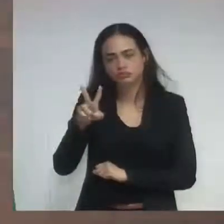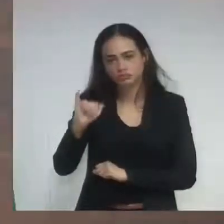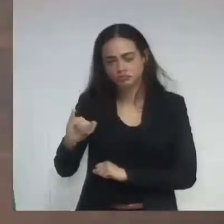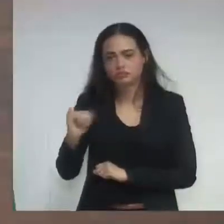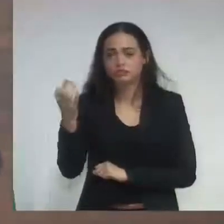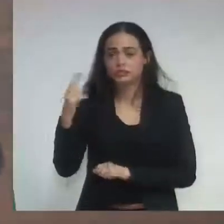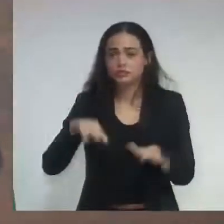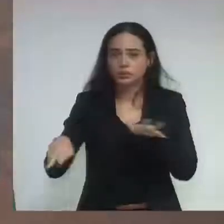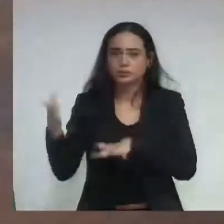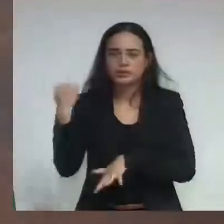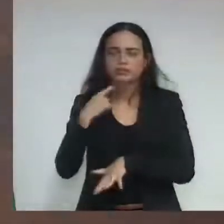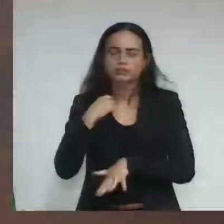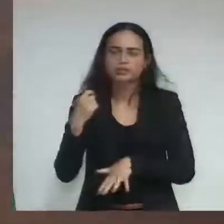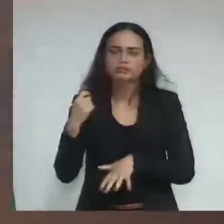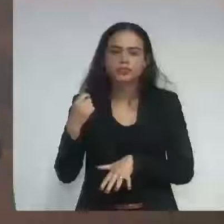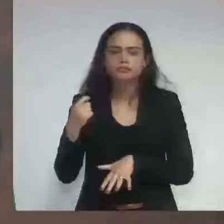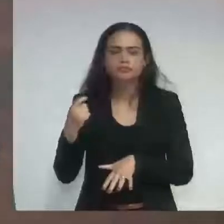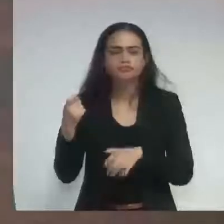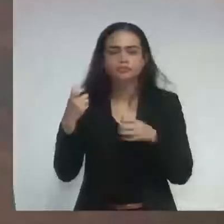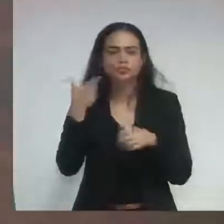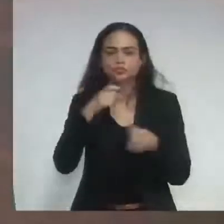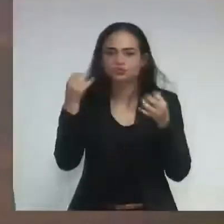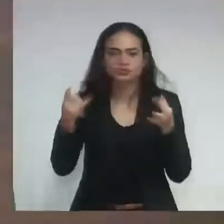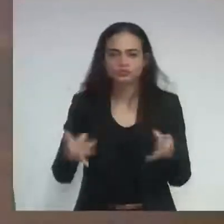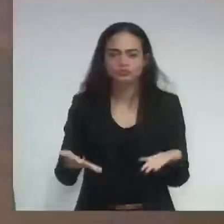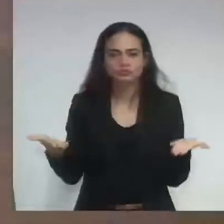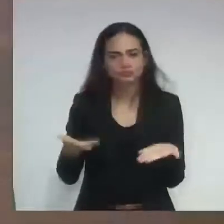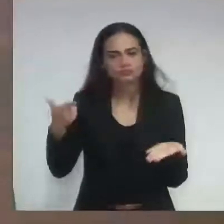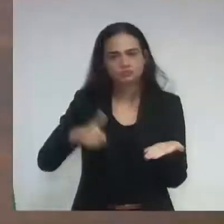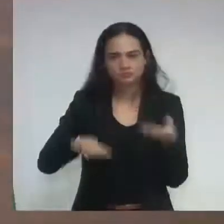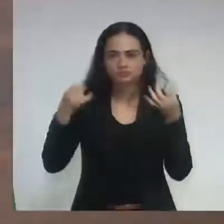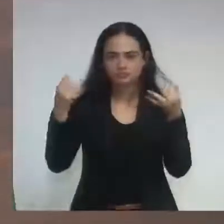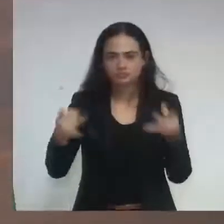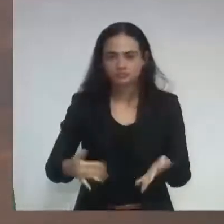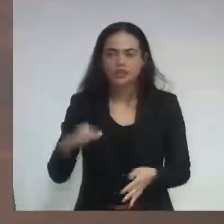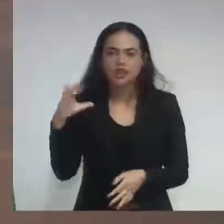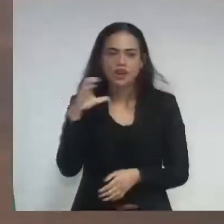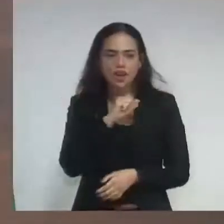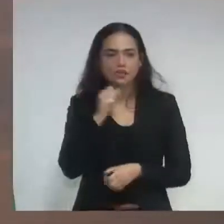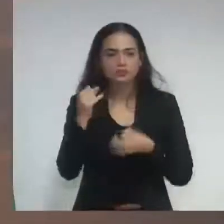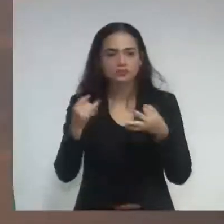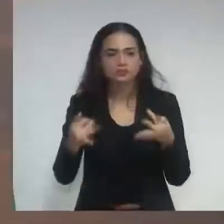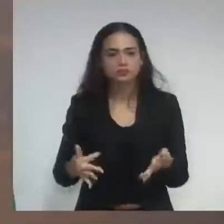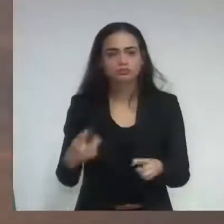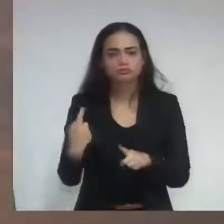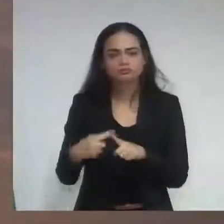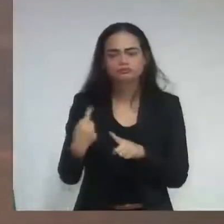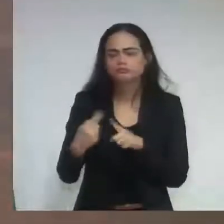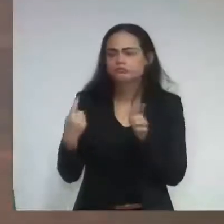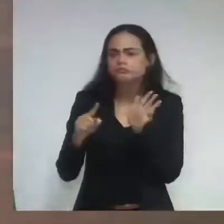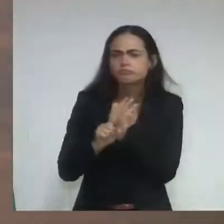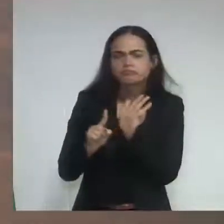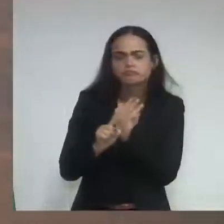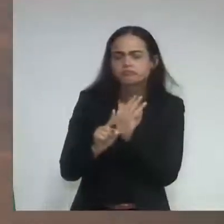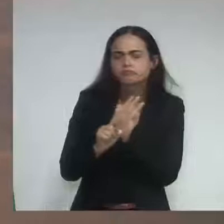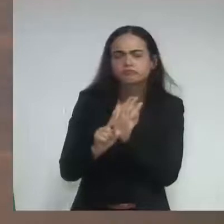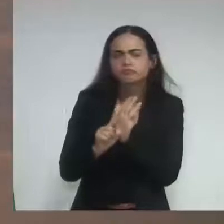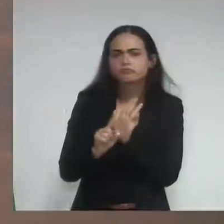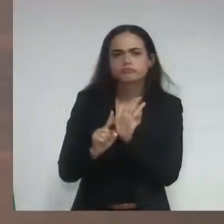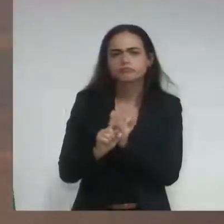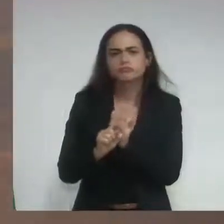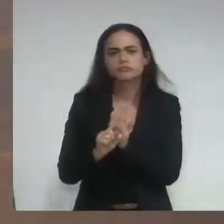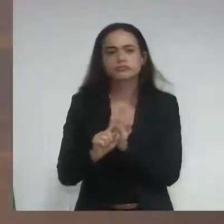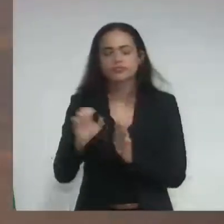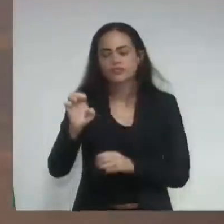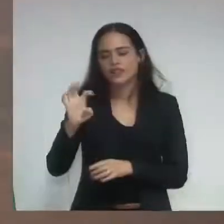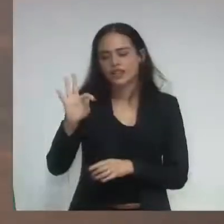Sanebave respondeu um requerimento meu que eu gostaria de comentar rapidamente, porque eu faço alguns questionamentos sobre a ETA 3, né? A